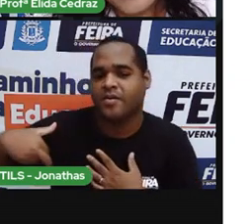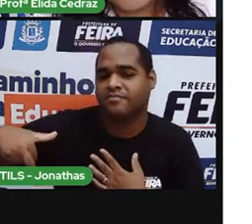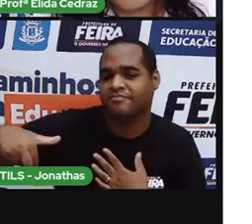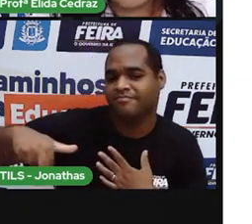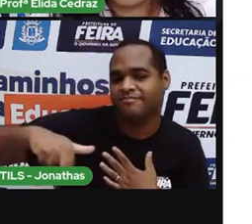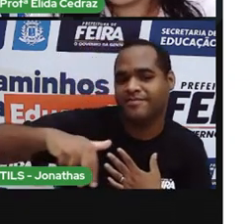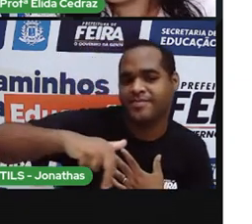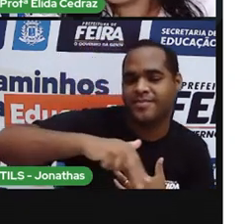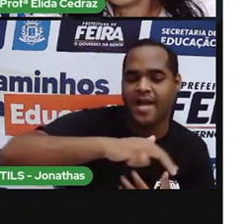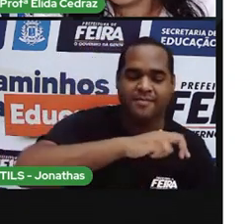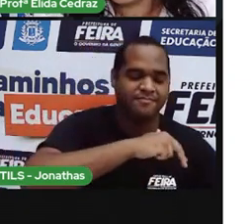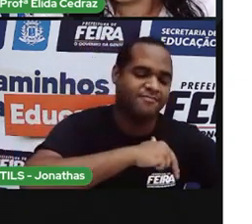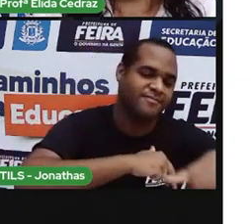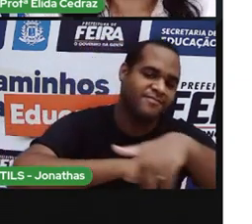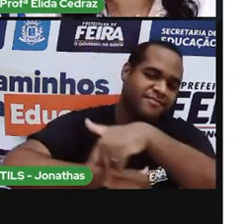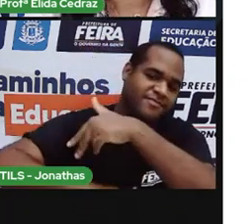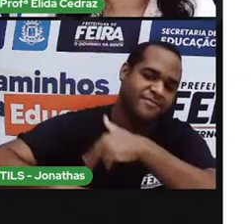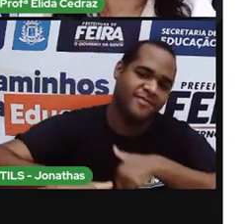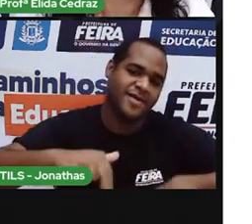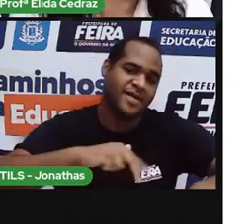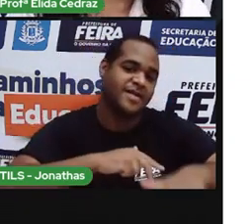para o meu amor passar.